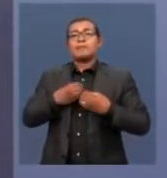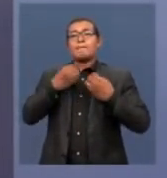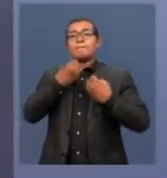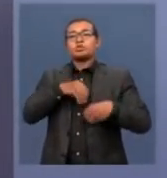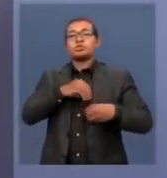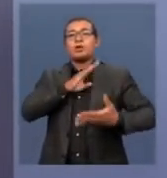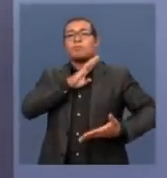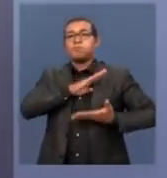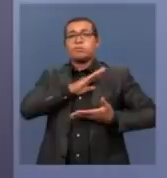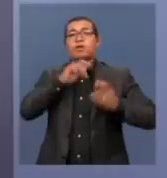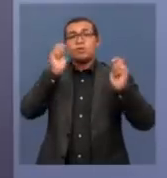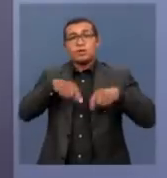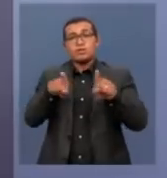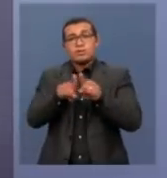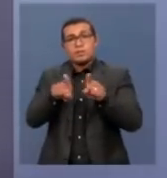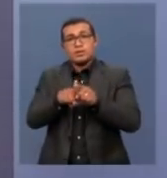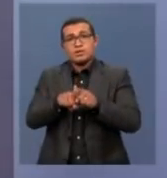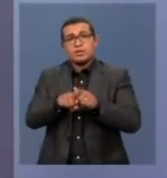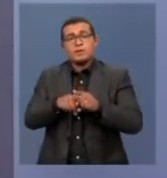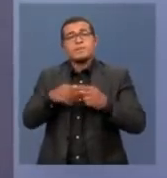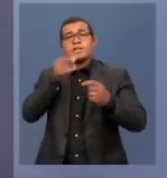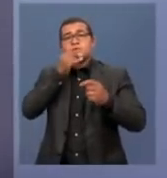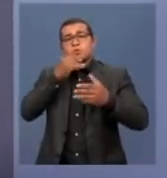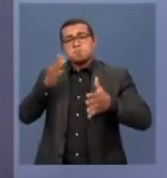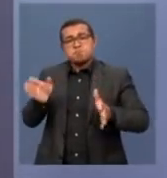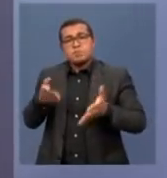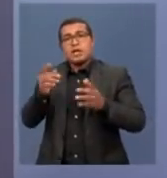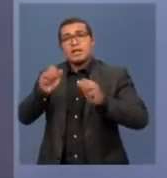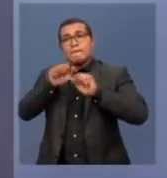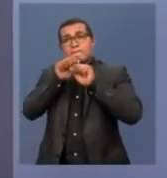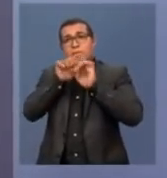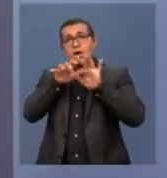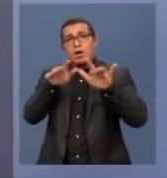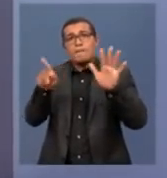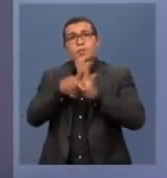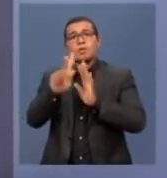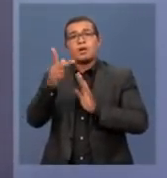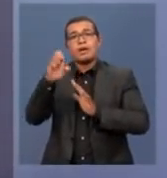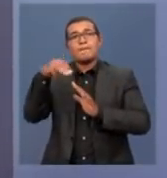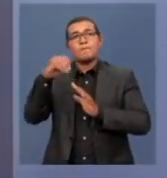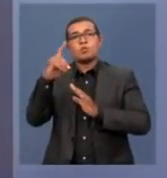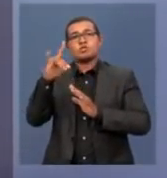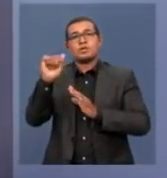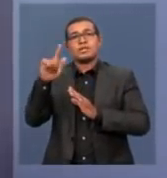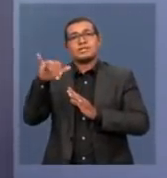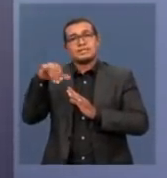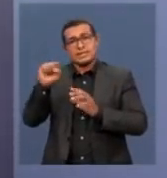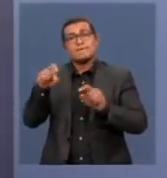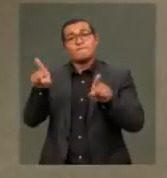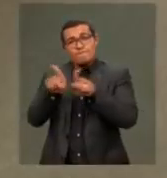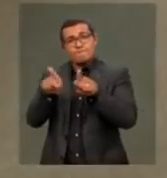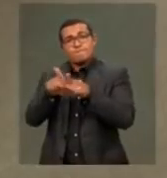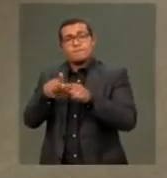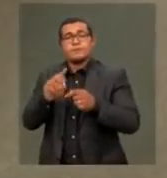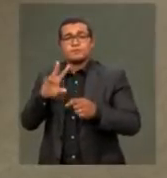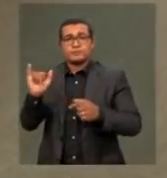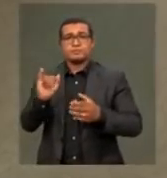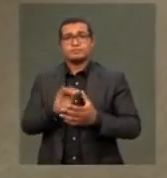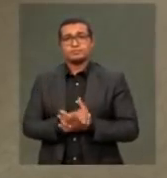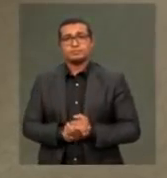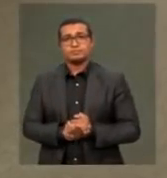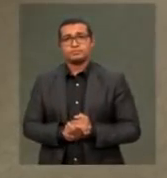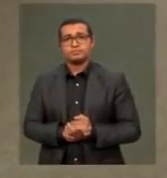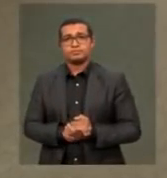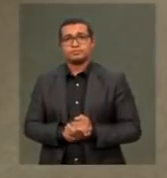vai nos ajudar a espalhar mais em mundiais que você trouxe várias pelo estado aí nós vamos fazer isso também o